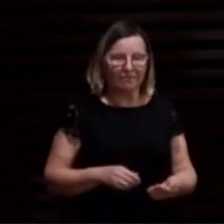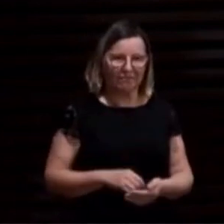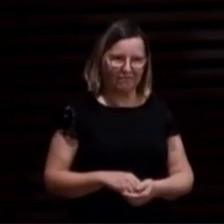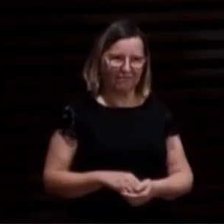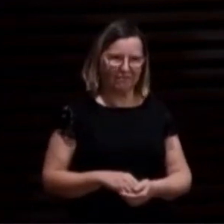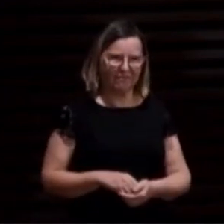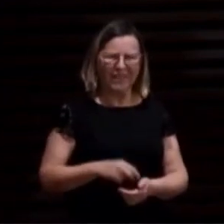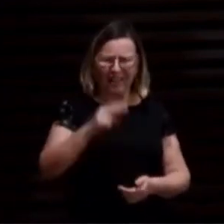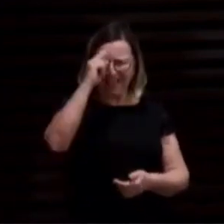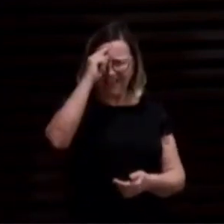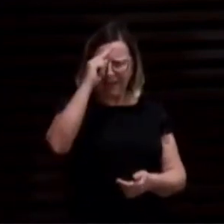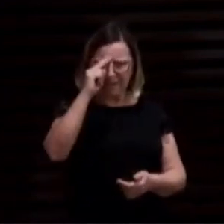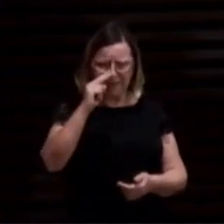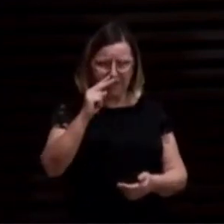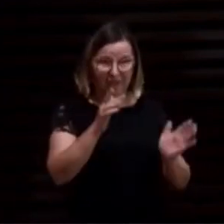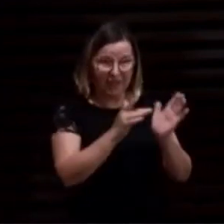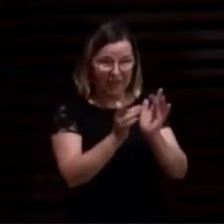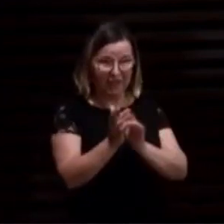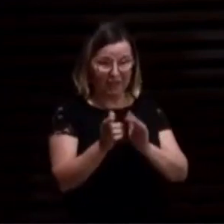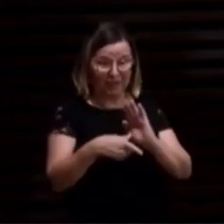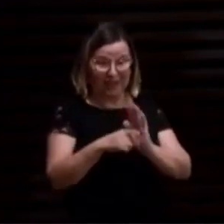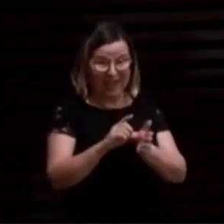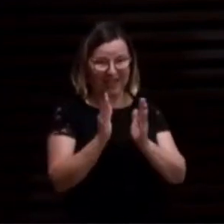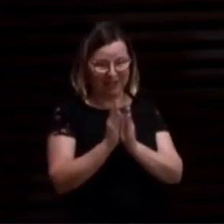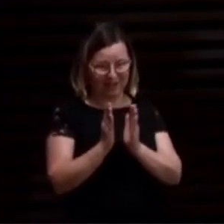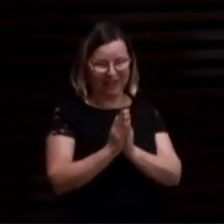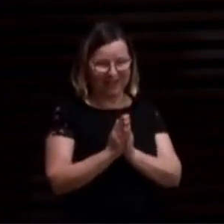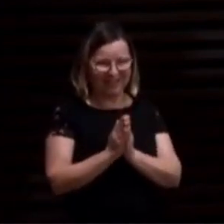Vocês se lembram que Jesus estava orando? Vamos dar uma olhadinha aí.